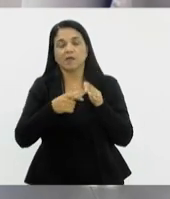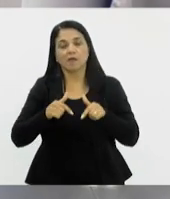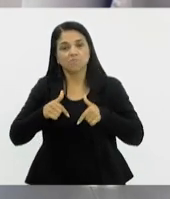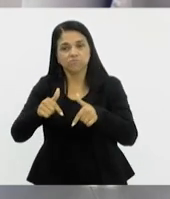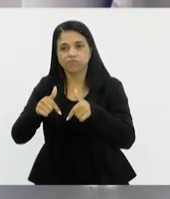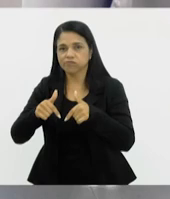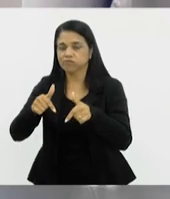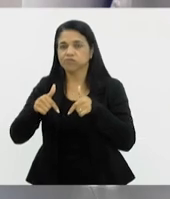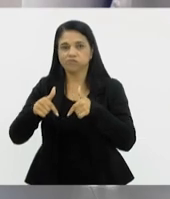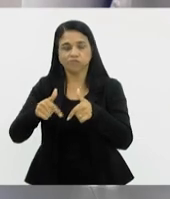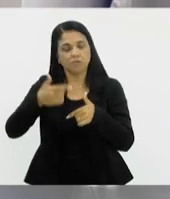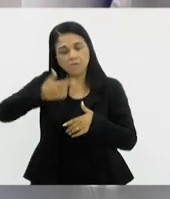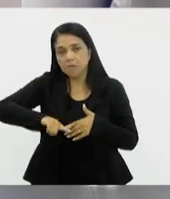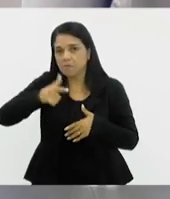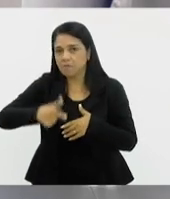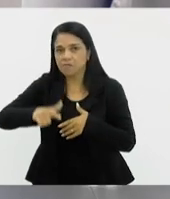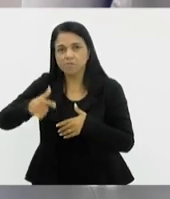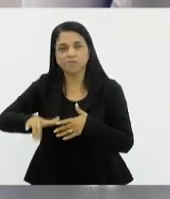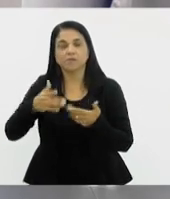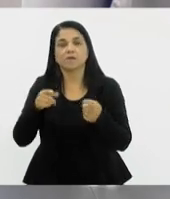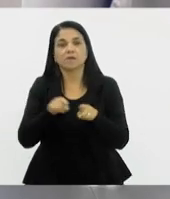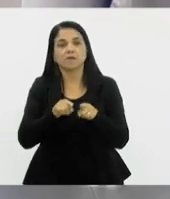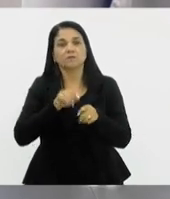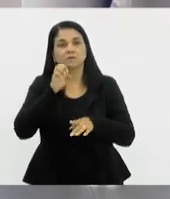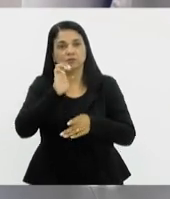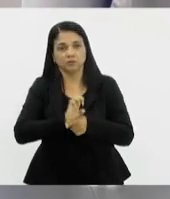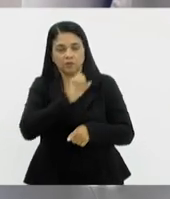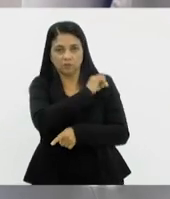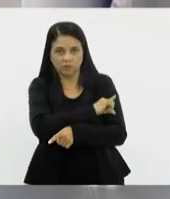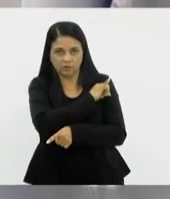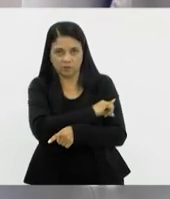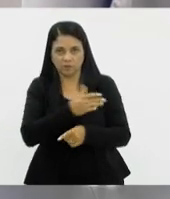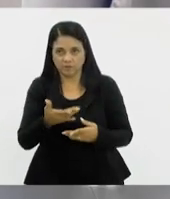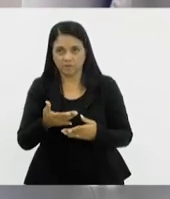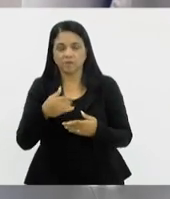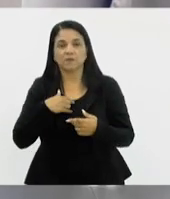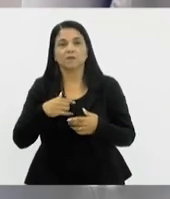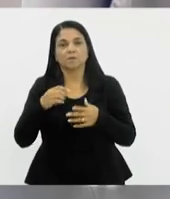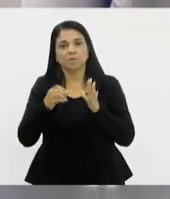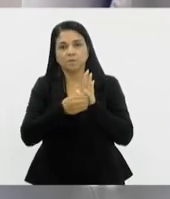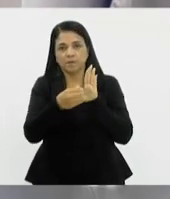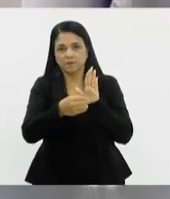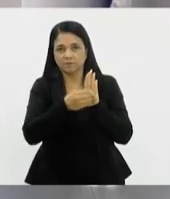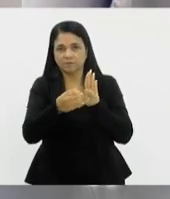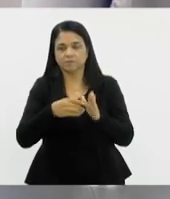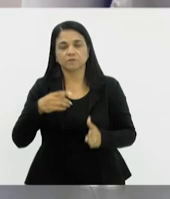automatizadas, repetitivas e pré-definidas no âmbito do Estado do Rio de Janeiro. Para aparecer, deputado Dell'Aroli.